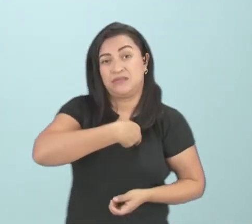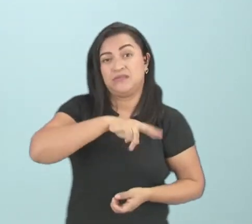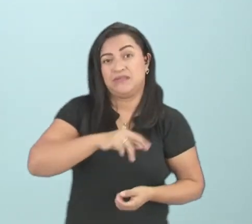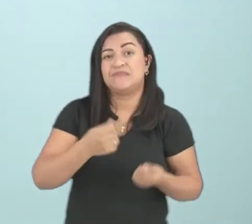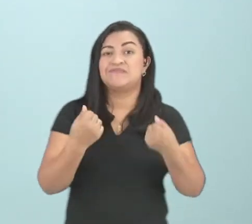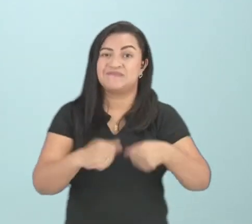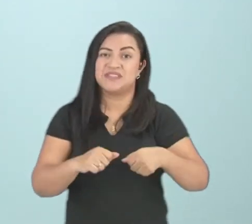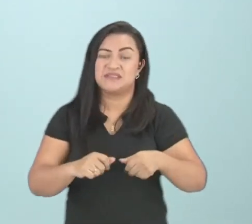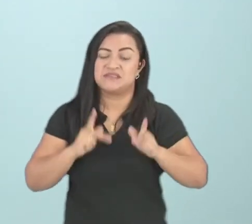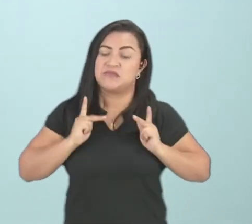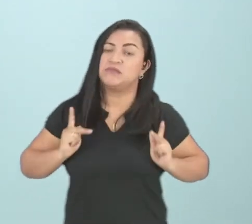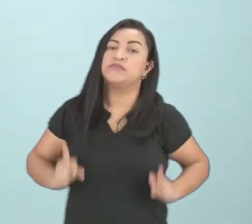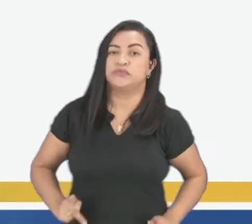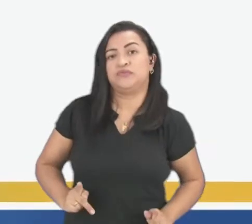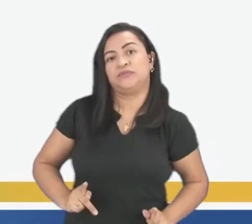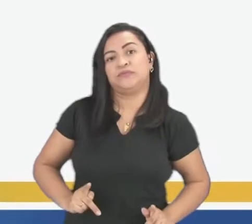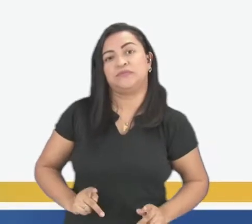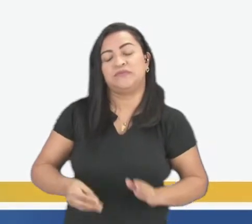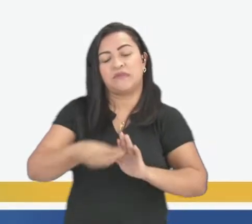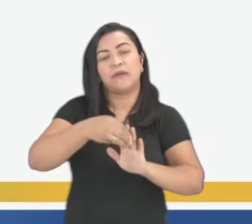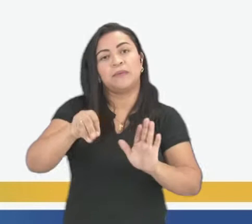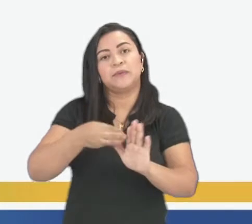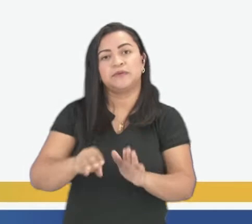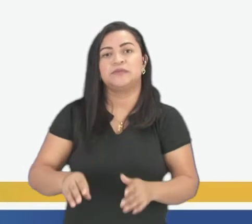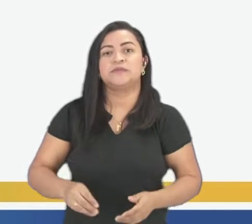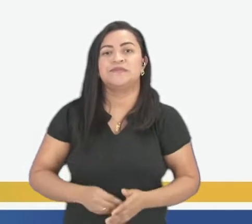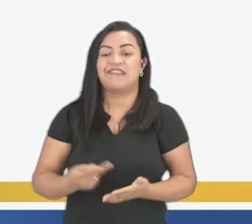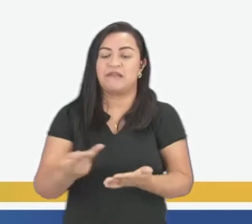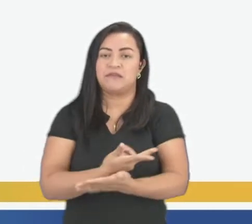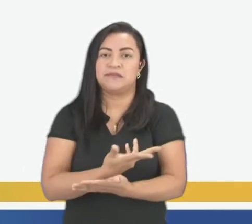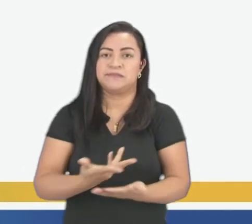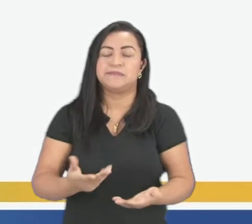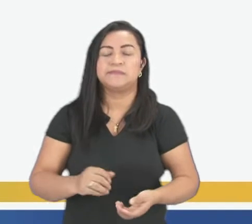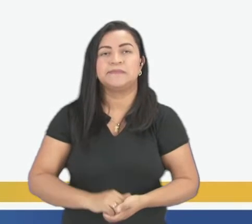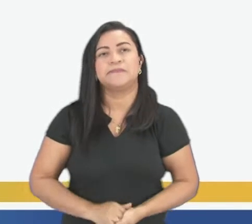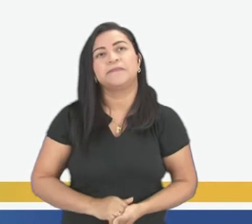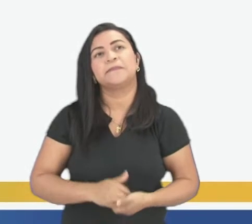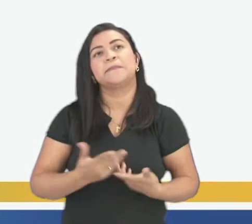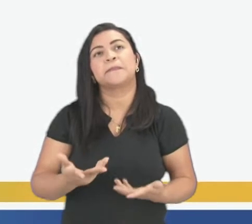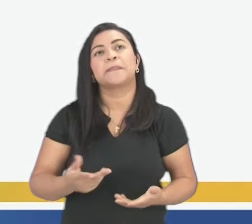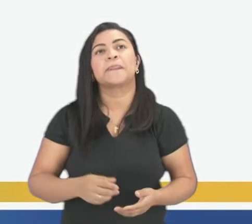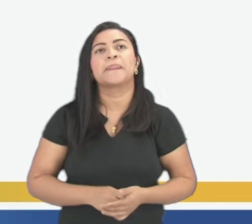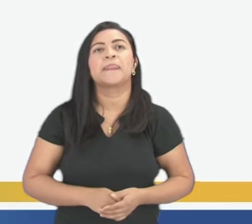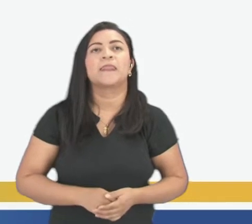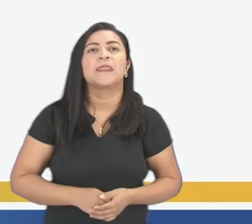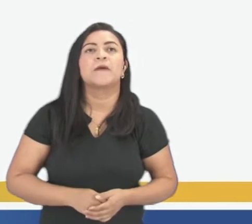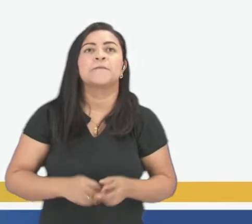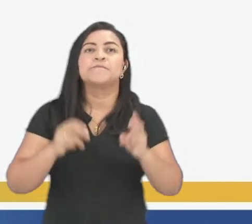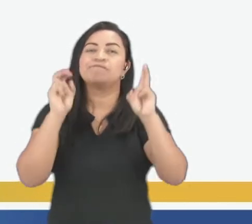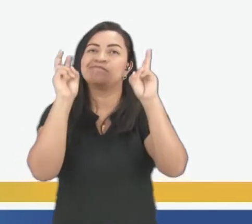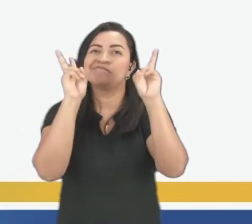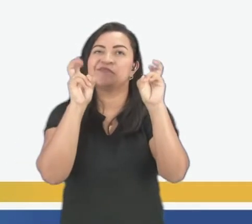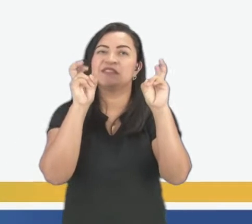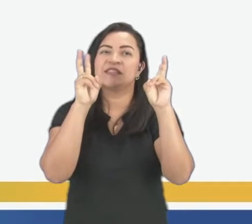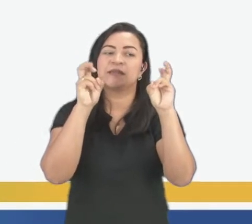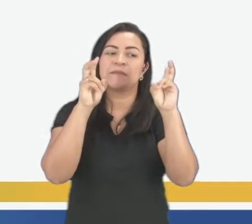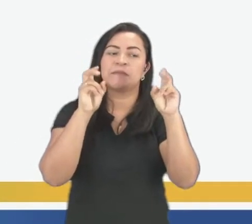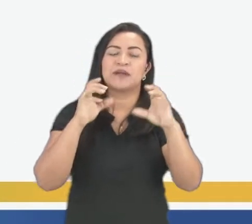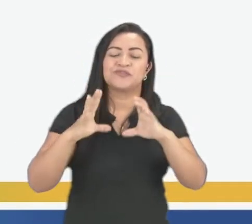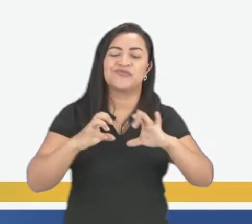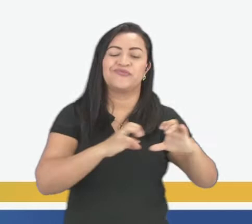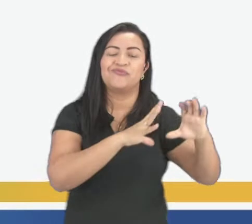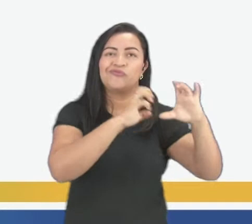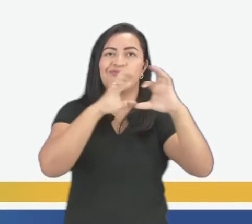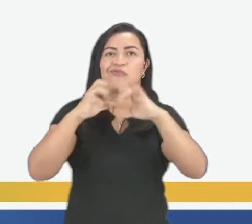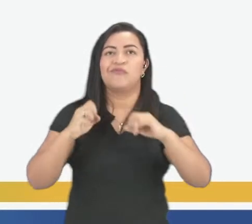pensamento da mídia. Tudo bem? Vamos continuar. Temática de conflitos coerentes de mediação.